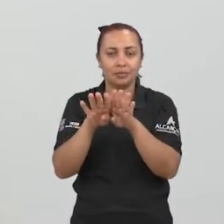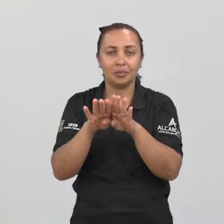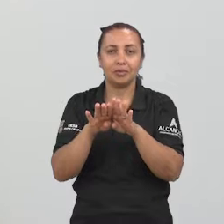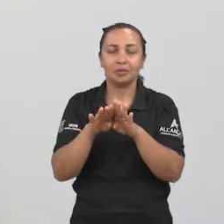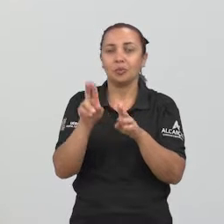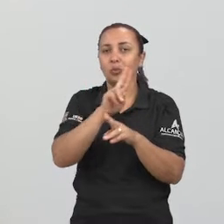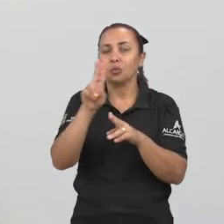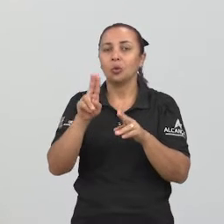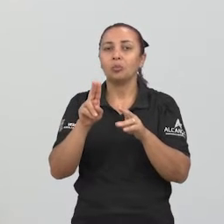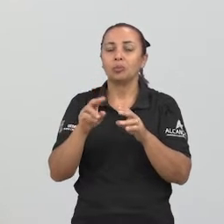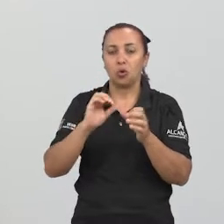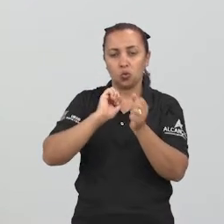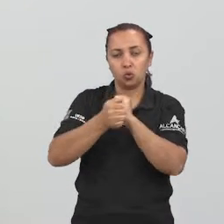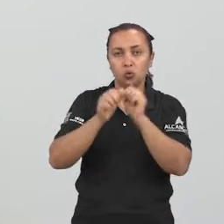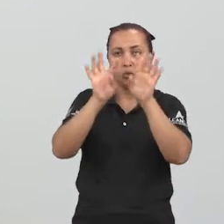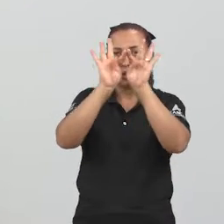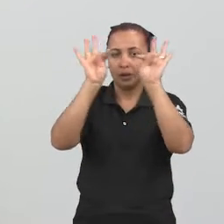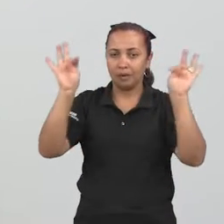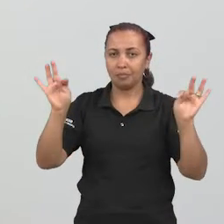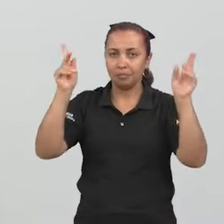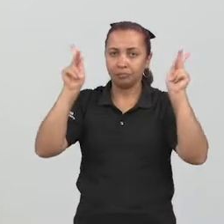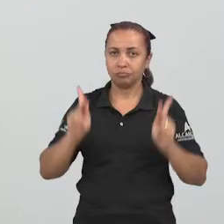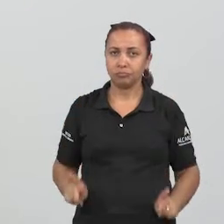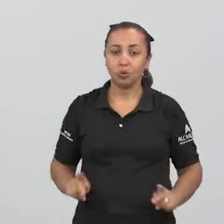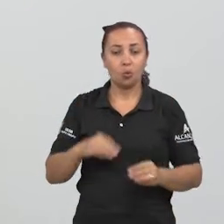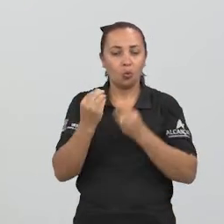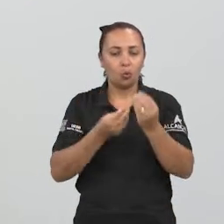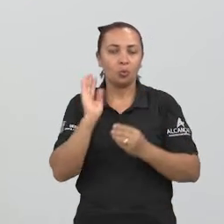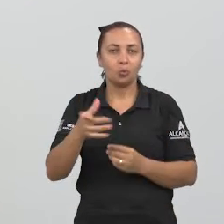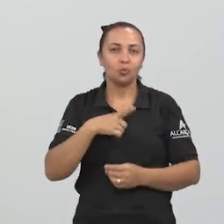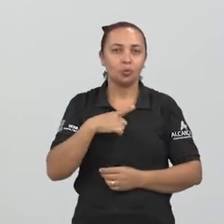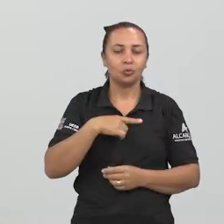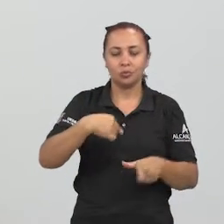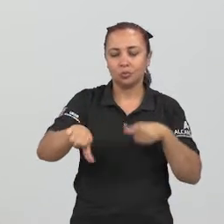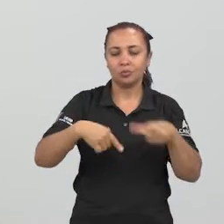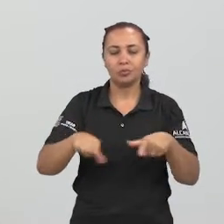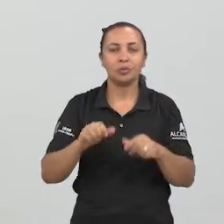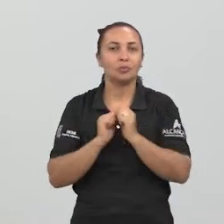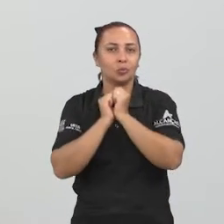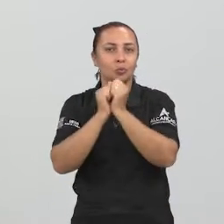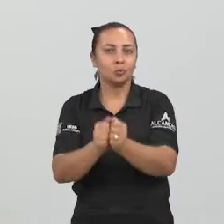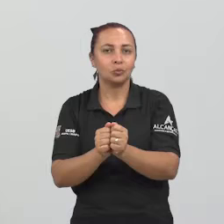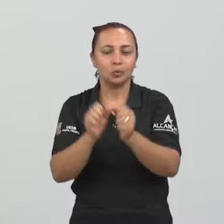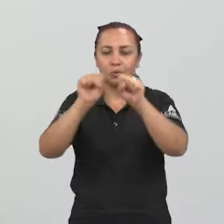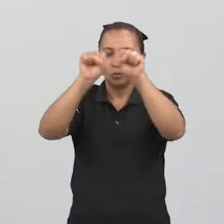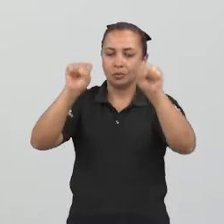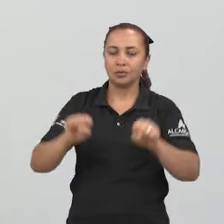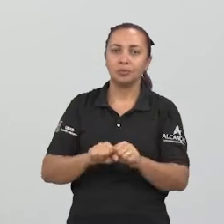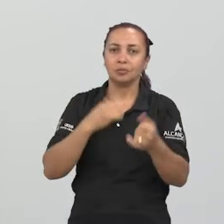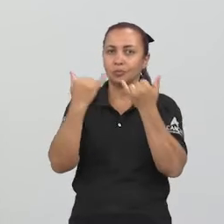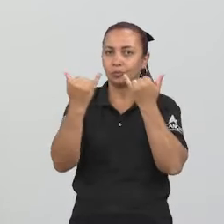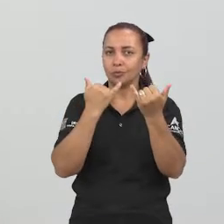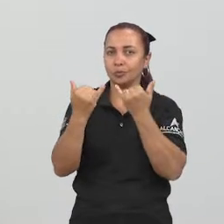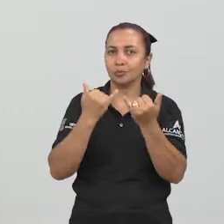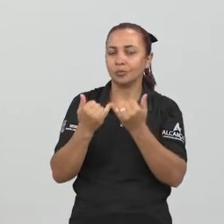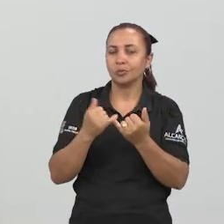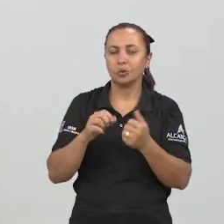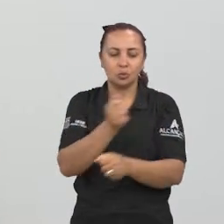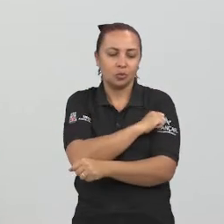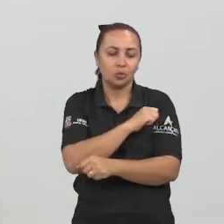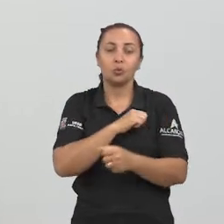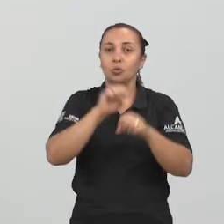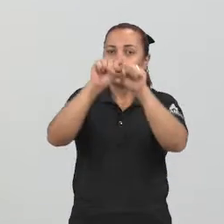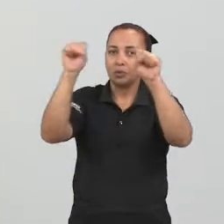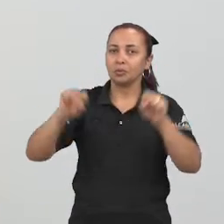da Tabela Periódica. E aí, como a gente já tinha um trabalho junto com o pessoal do Sistema de Formação, os alunos do Sistema